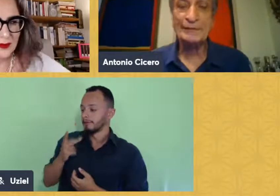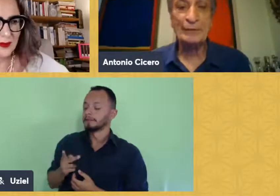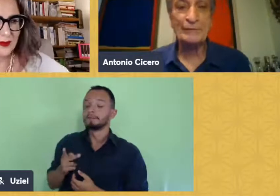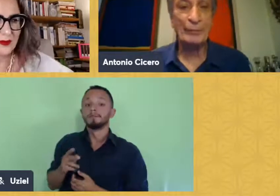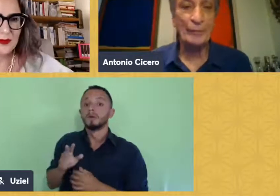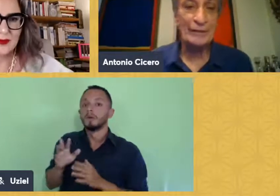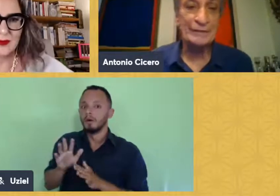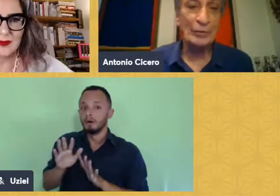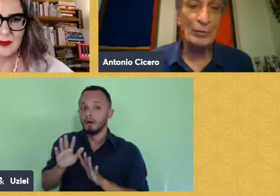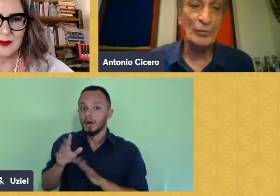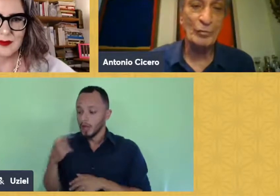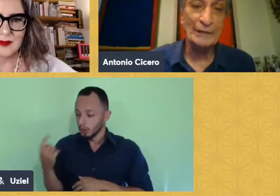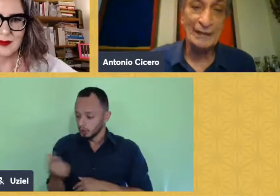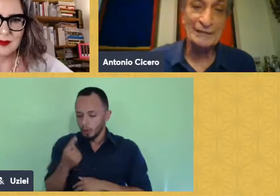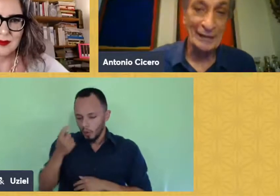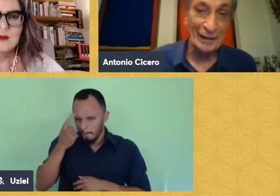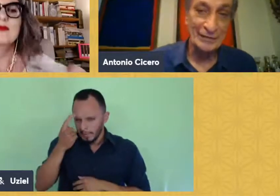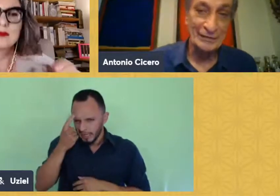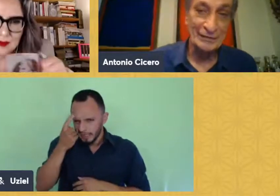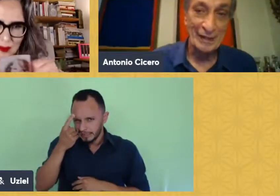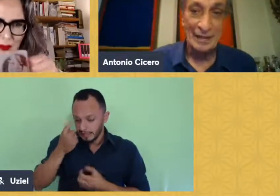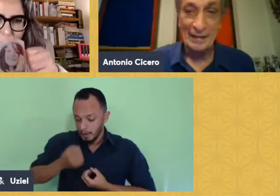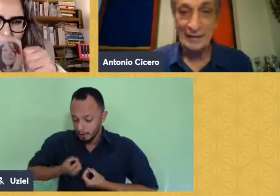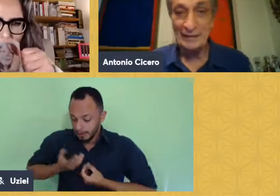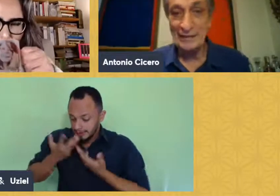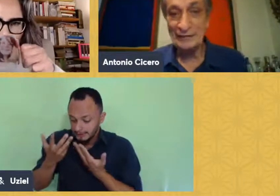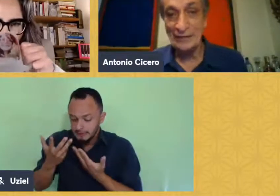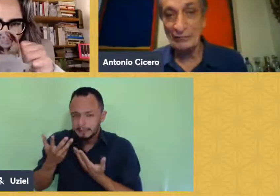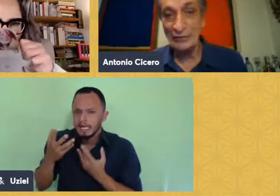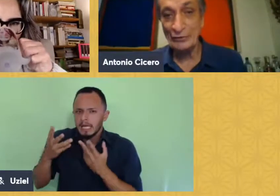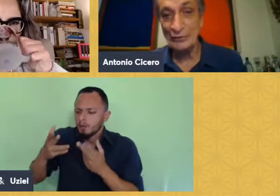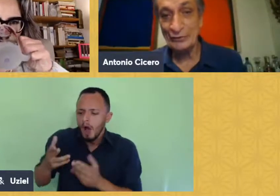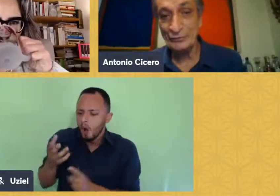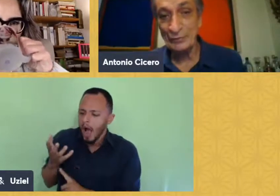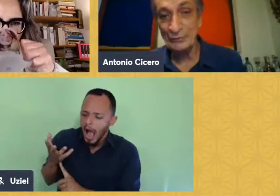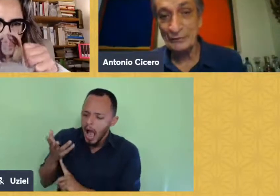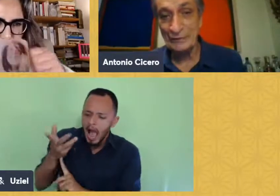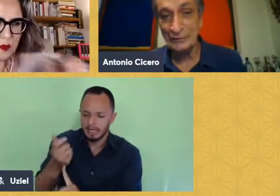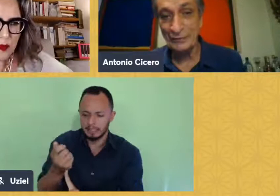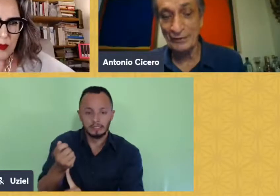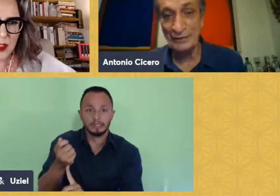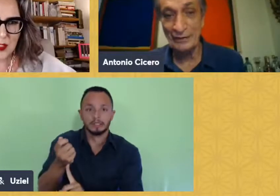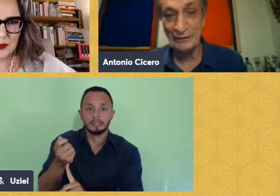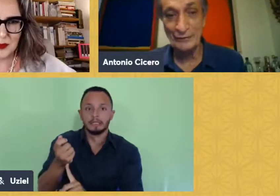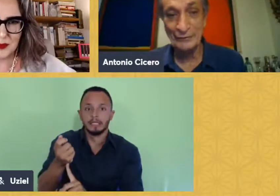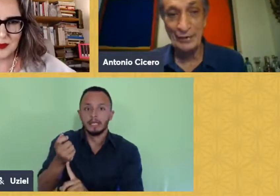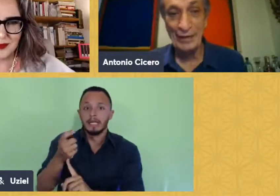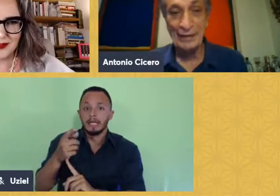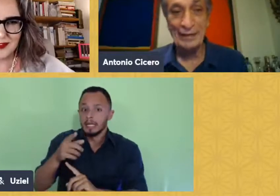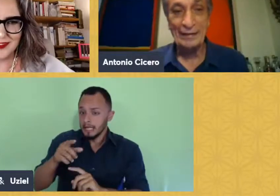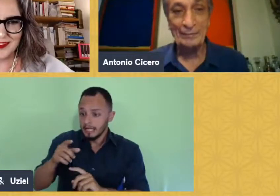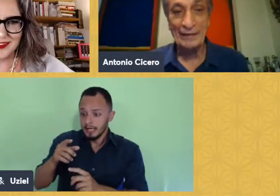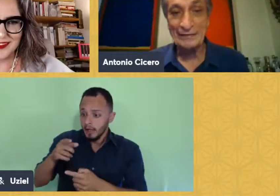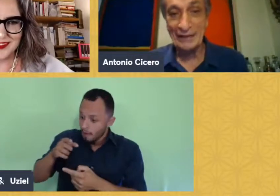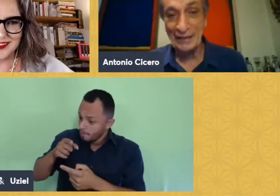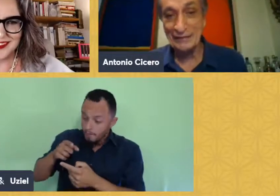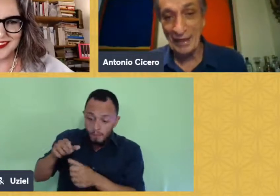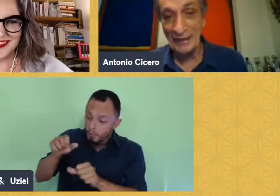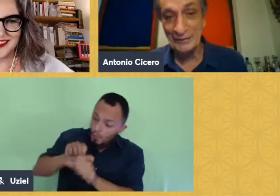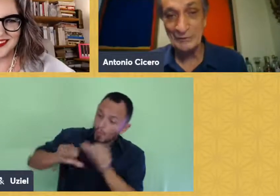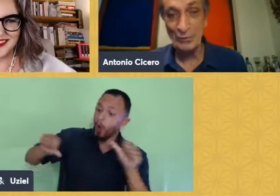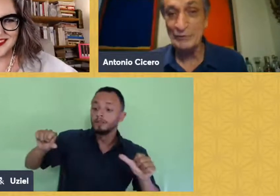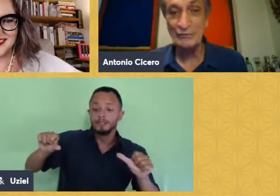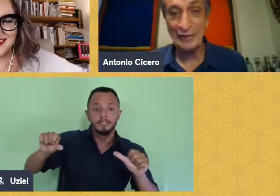normalmente pensamos na poesia como uma das artes. Ele achava que nós devíamos inverter isso e pensar